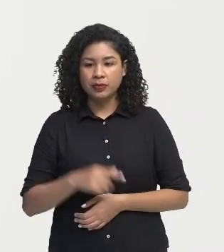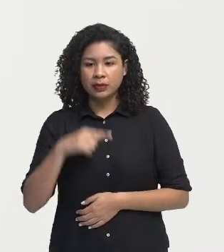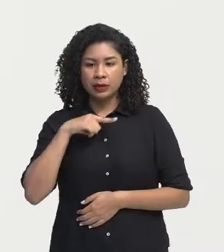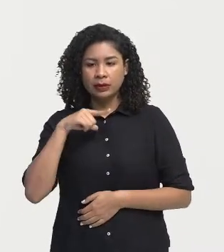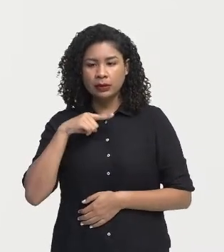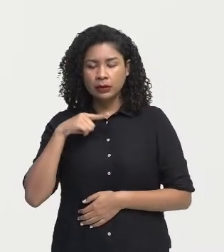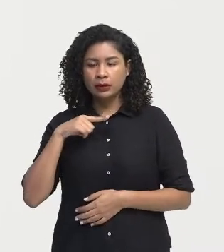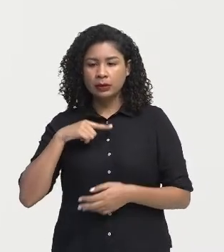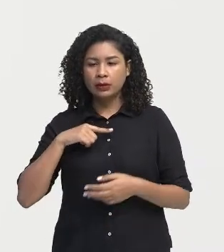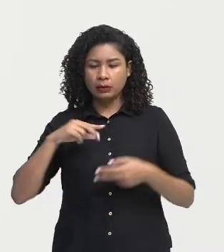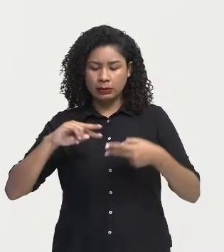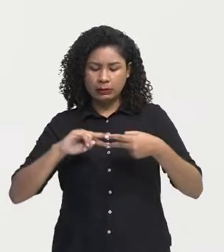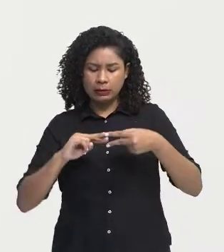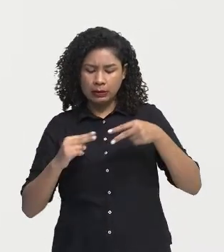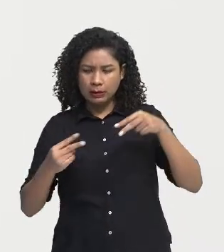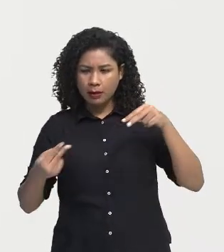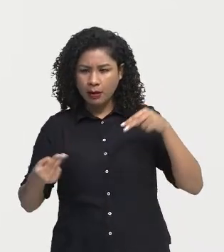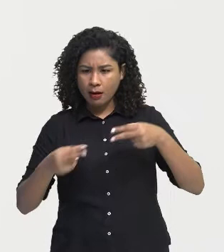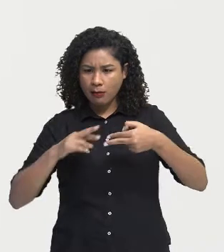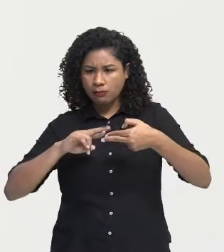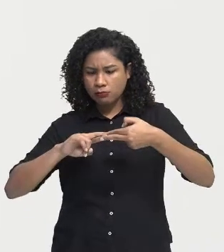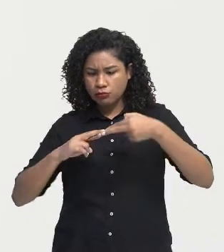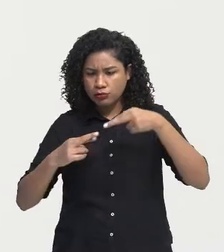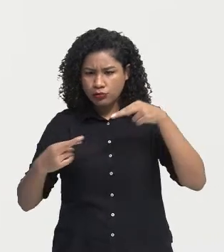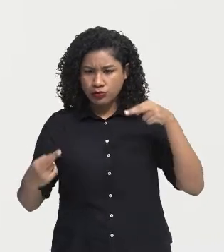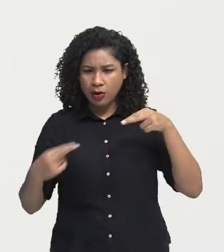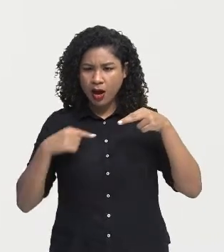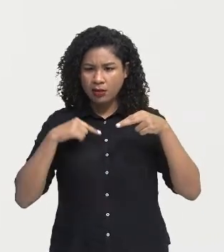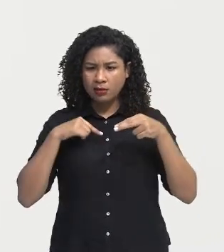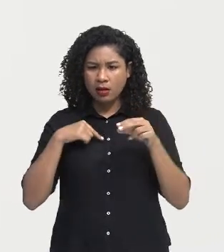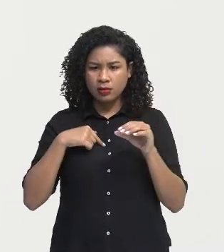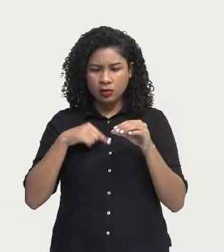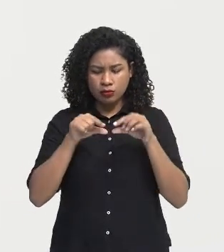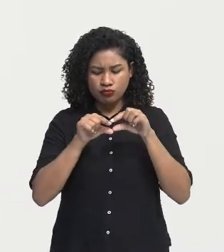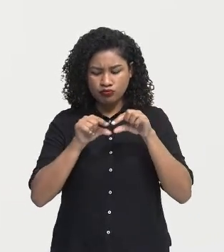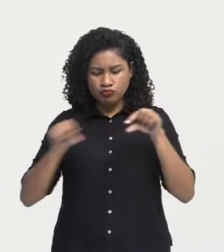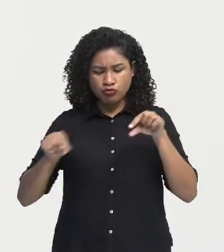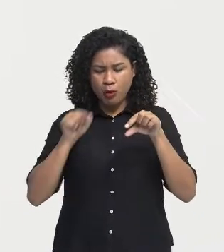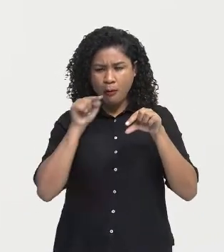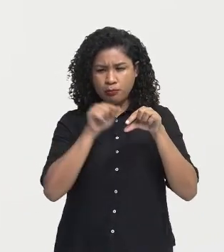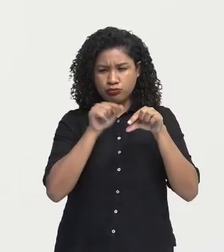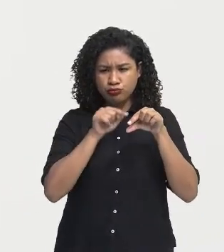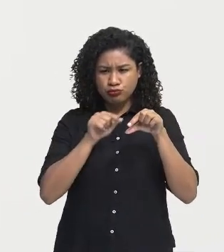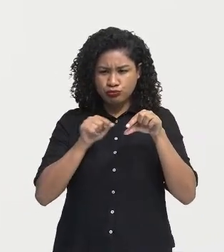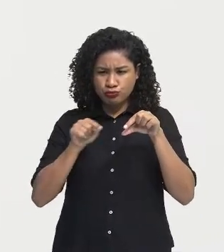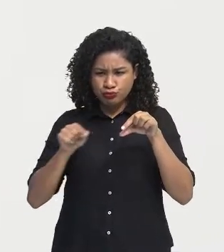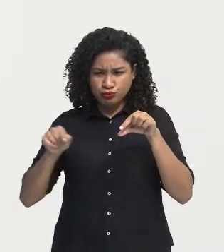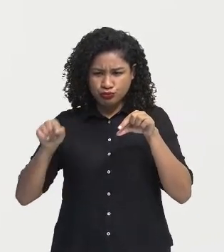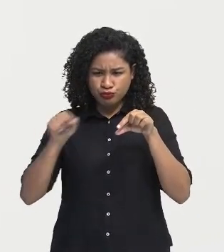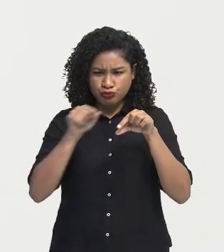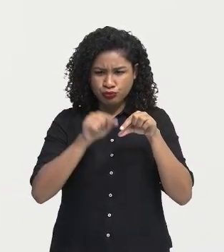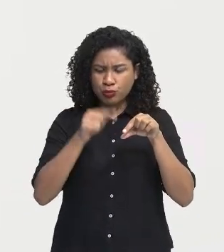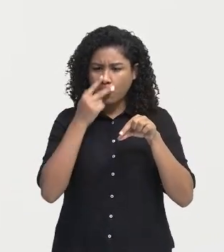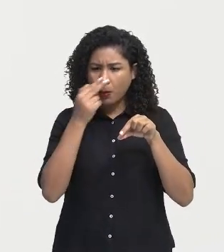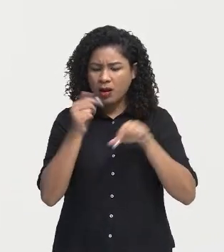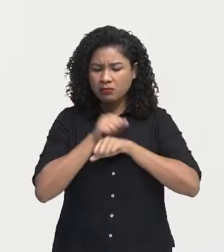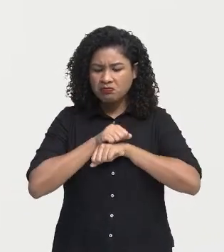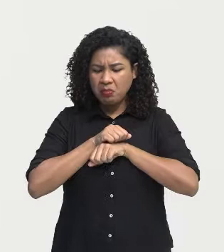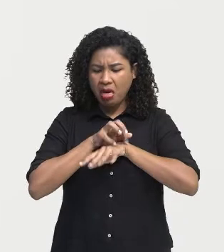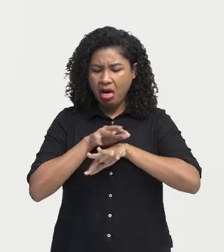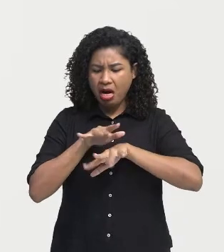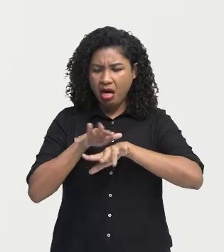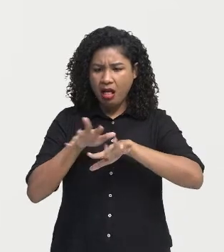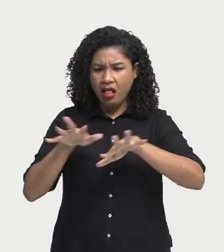representado aqui, ó, por esse emaranhado em lilás, ele está disperso no citoplasma, né? Então, eu tenho aqui